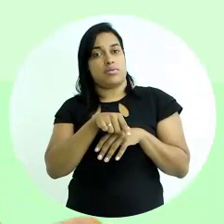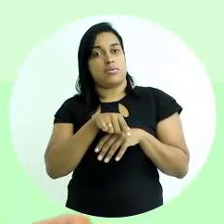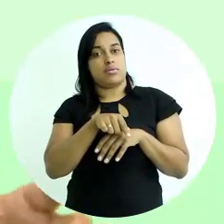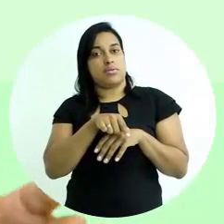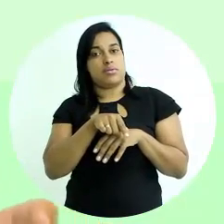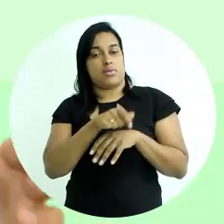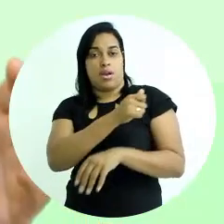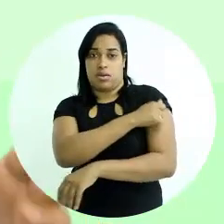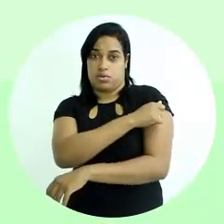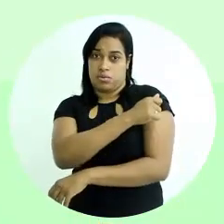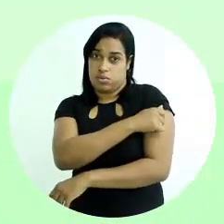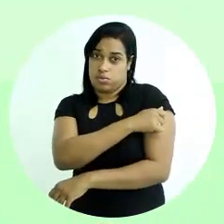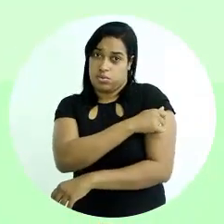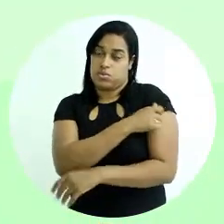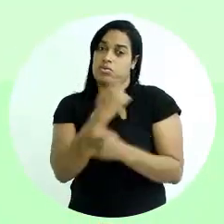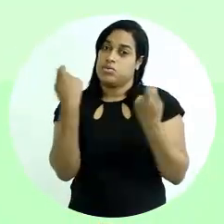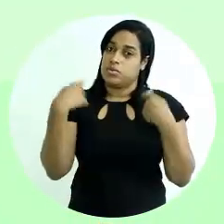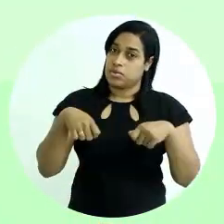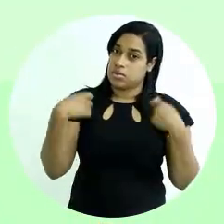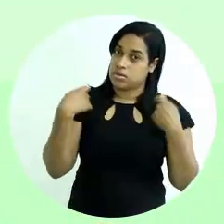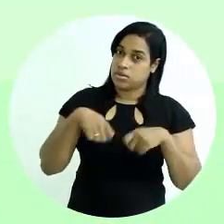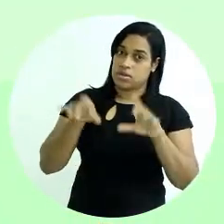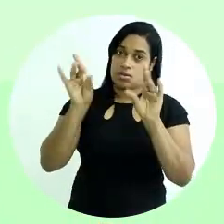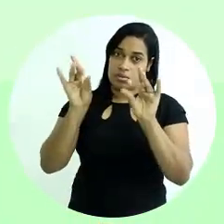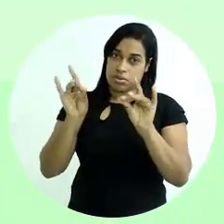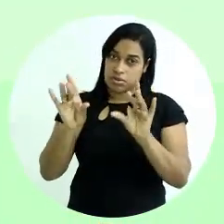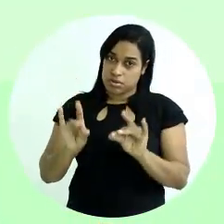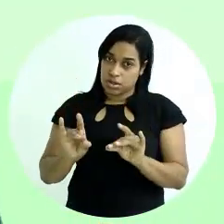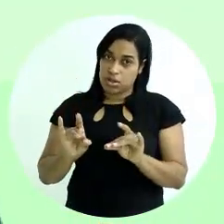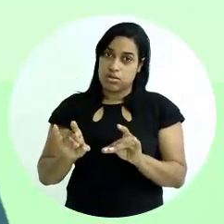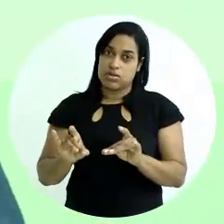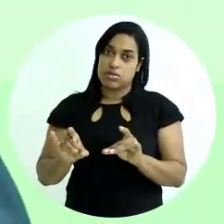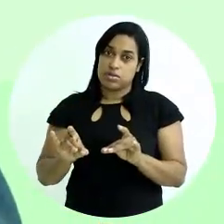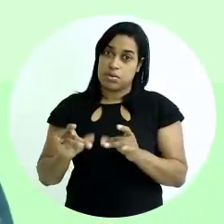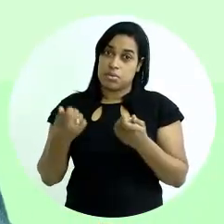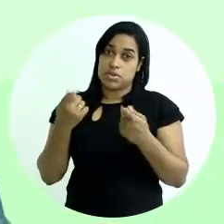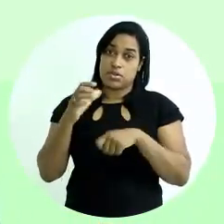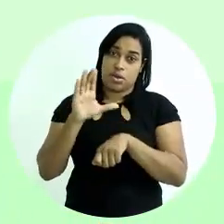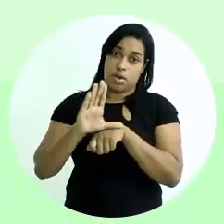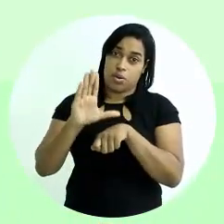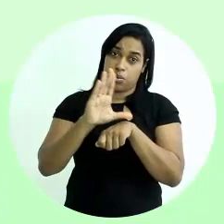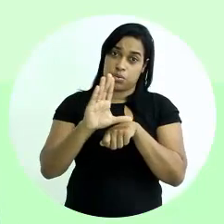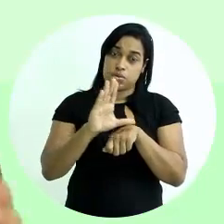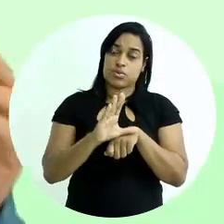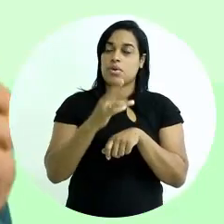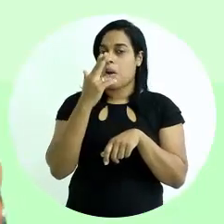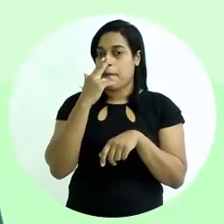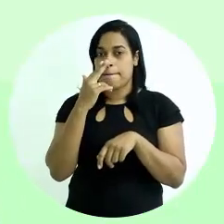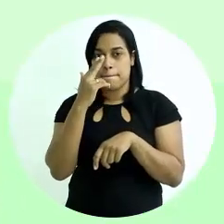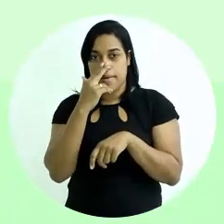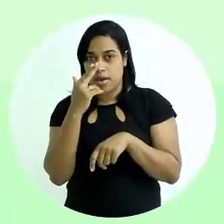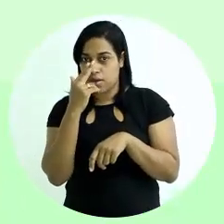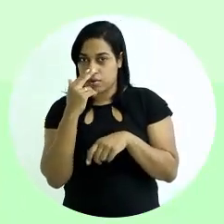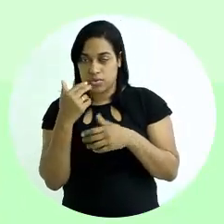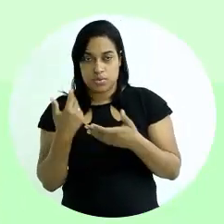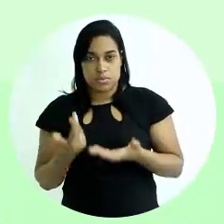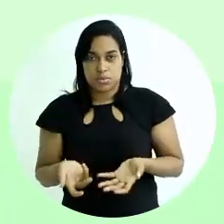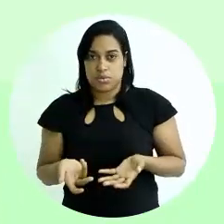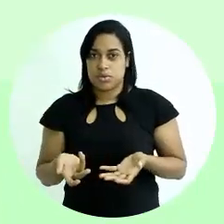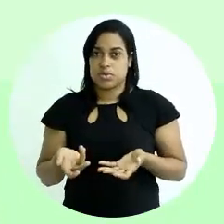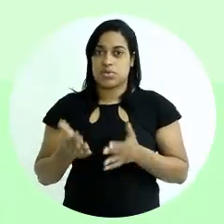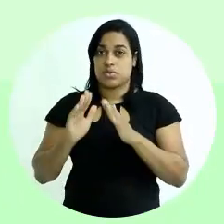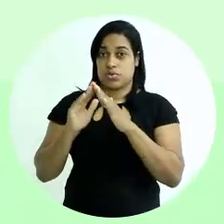aquela aquela união com necessidades especiais deve cursar o mesmo